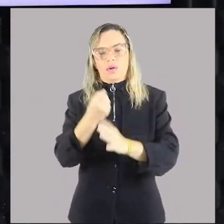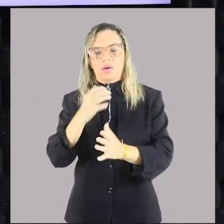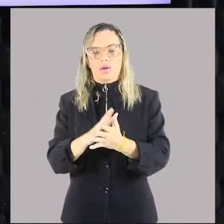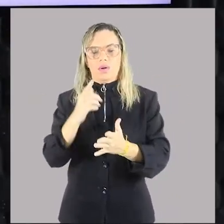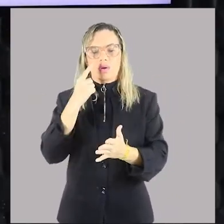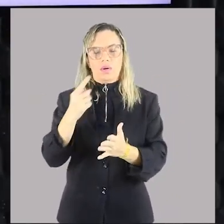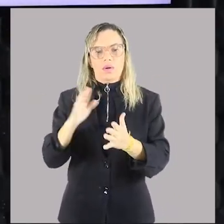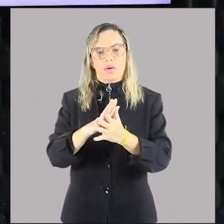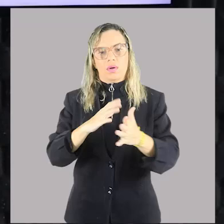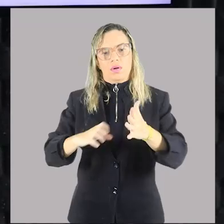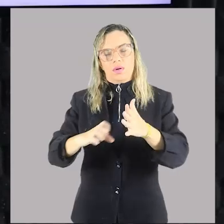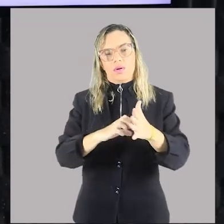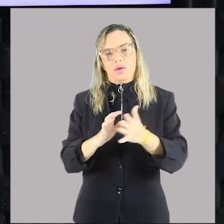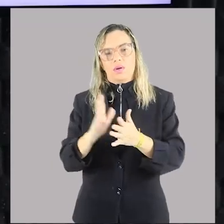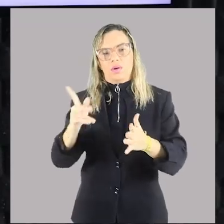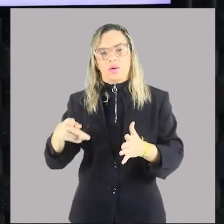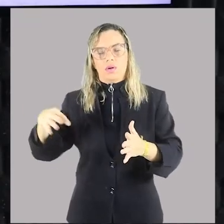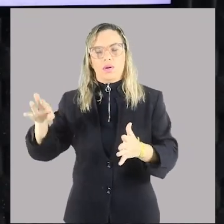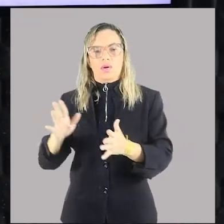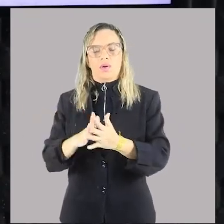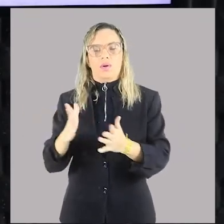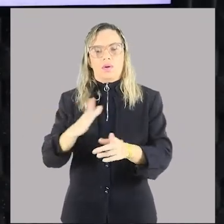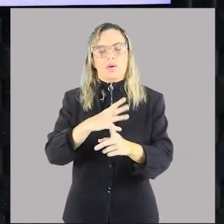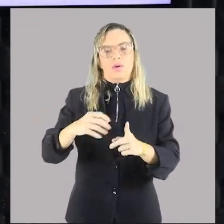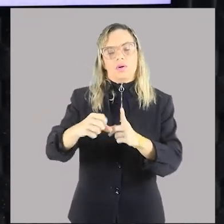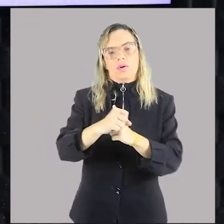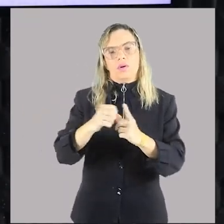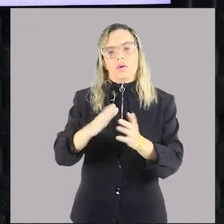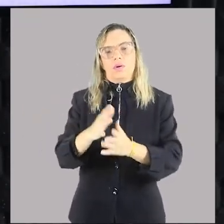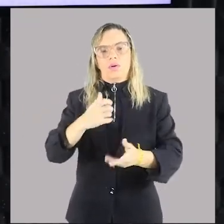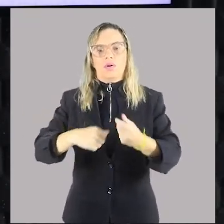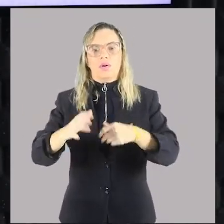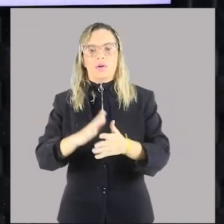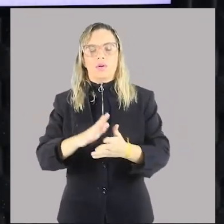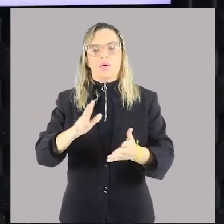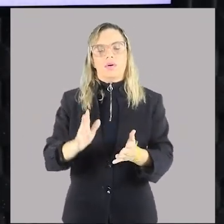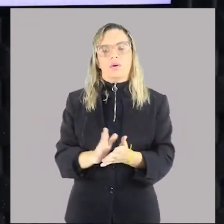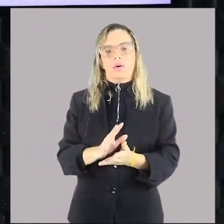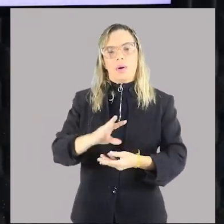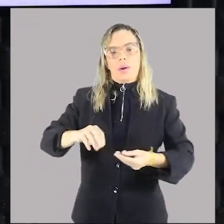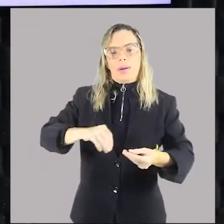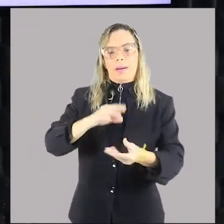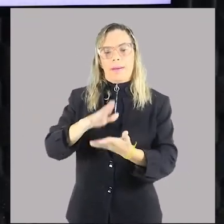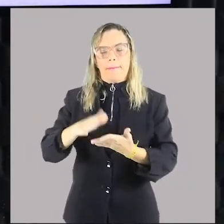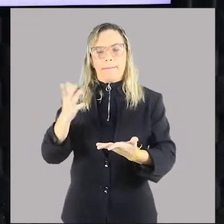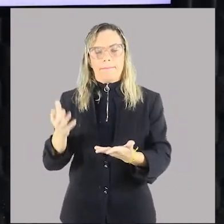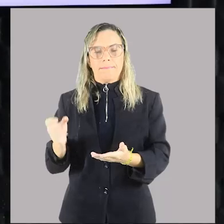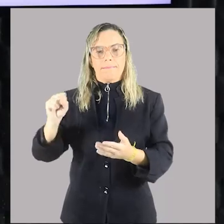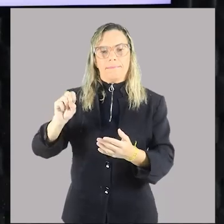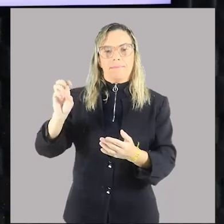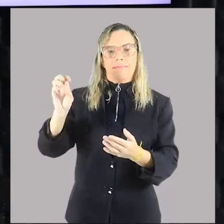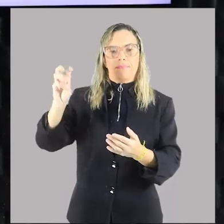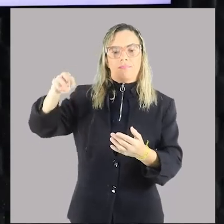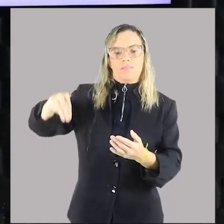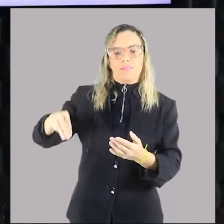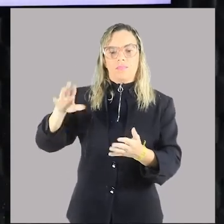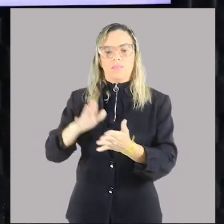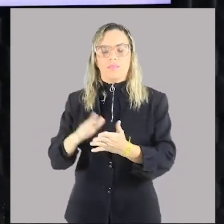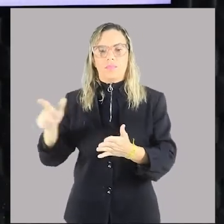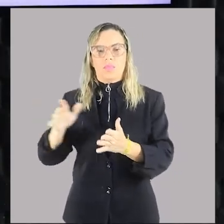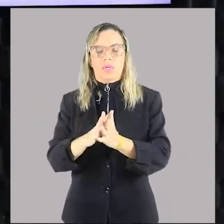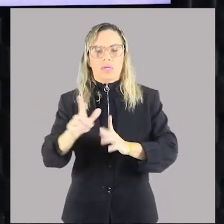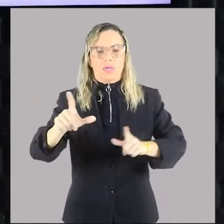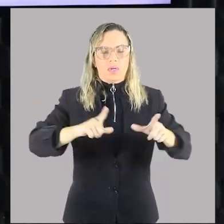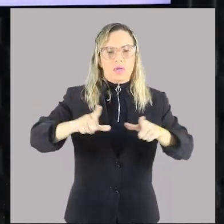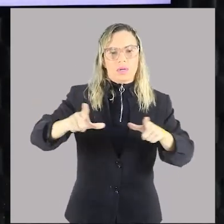fundações, empresas públicas e sociedades de economia mista, certo? Portanto, é um determinado serviço público que será,